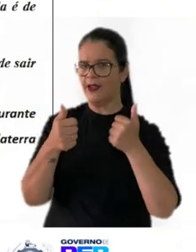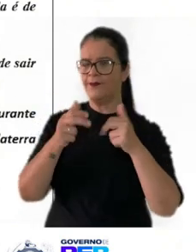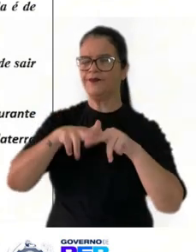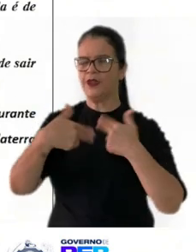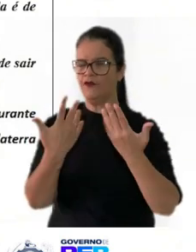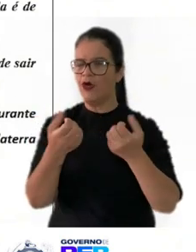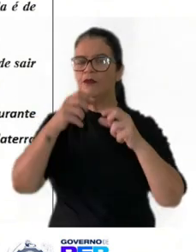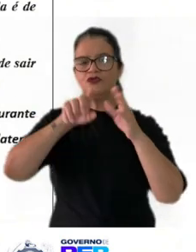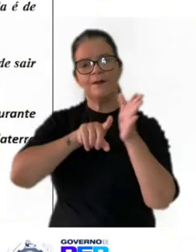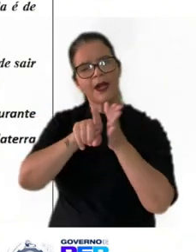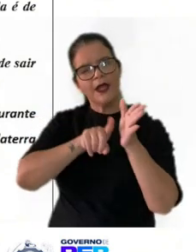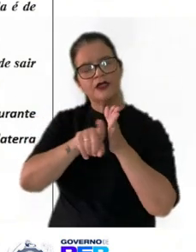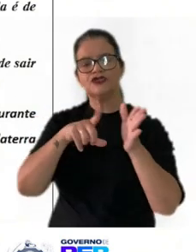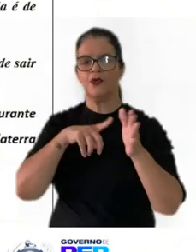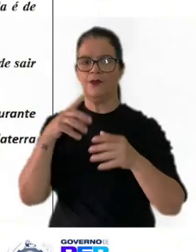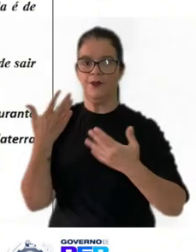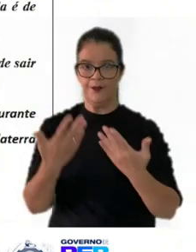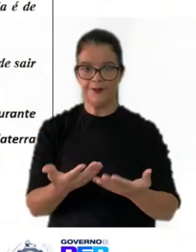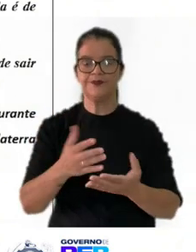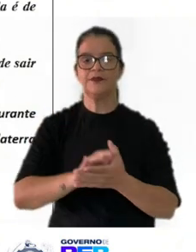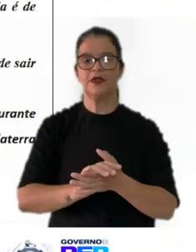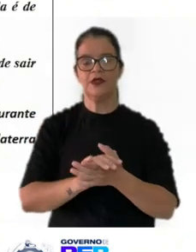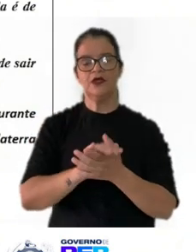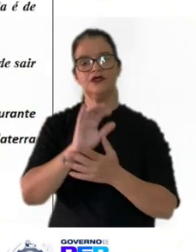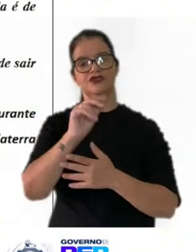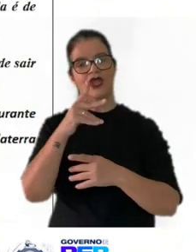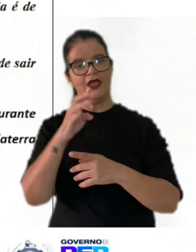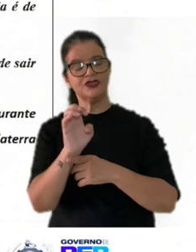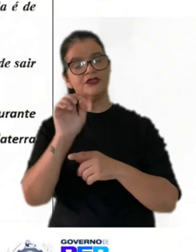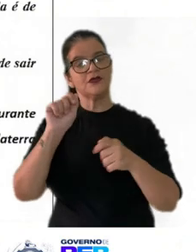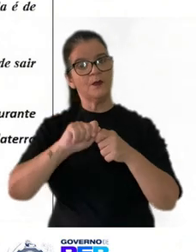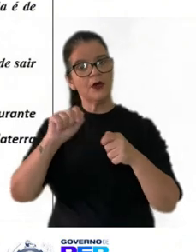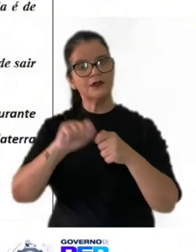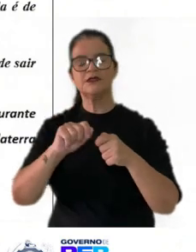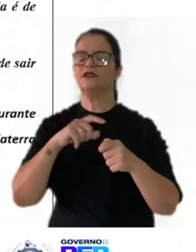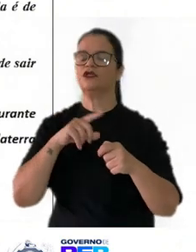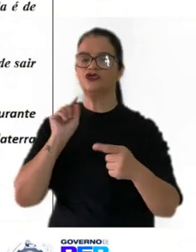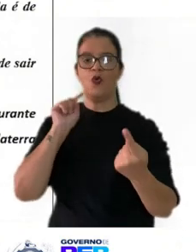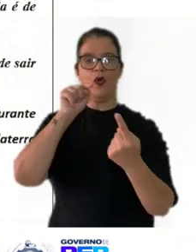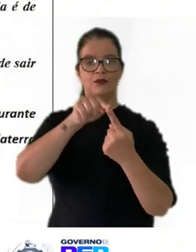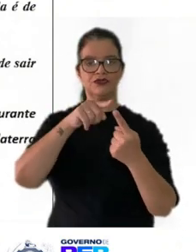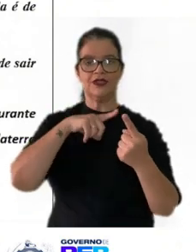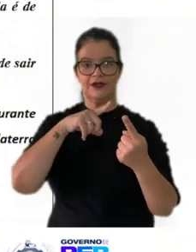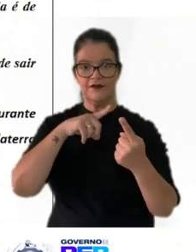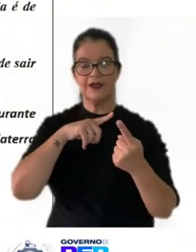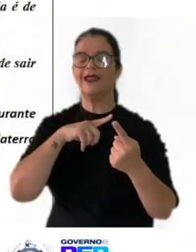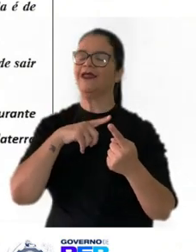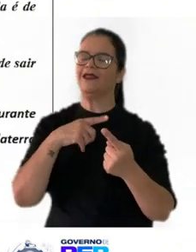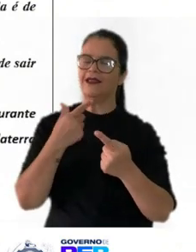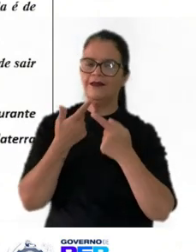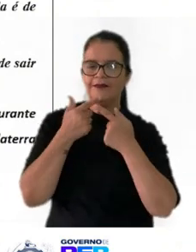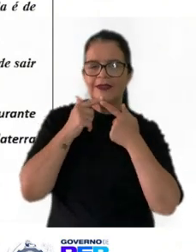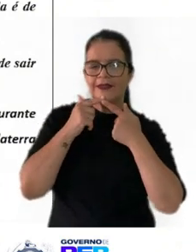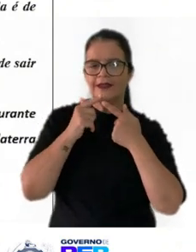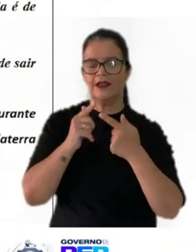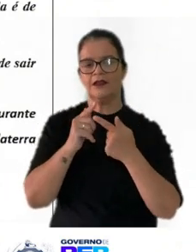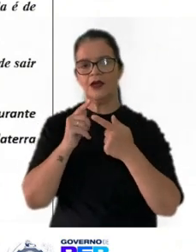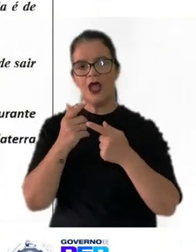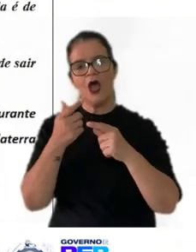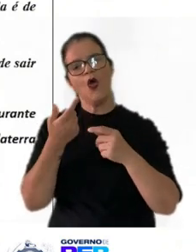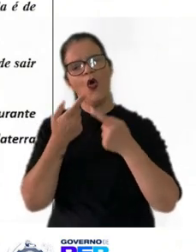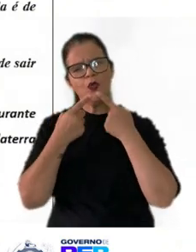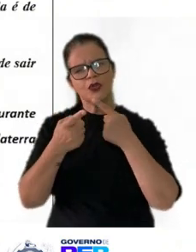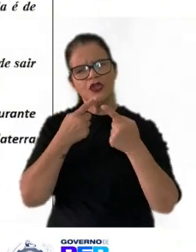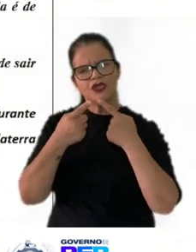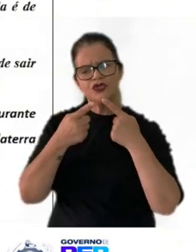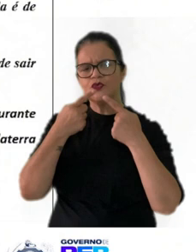o a questão está pedindo charges são produzidas tendo como objetivo satirizar ou trazer um discurso humorístico por